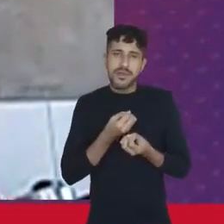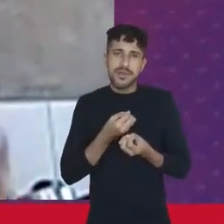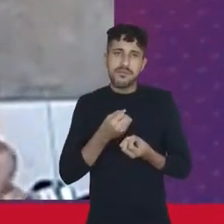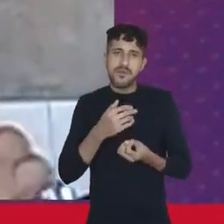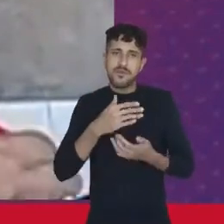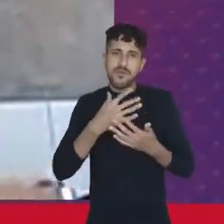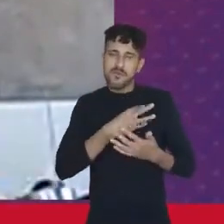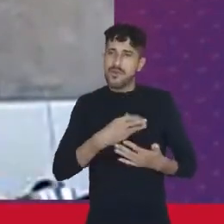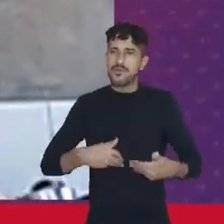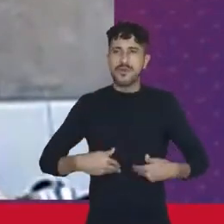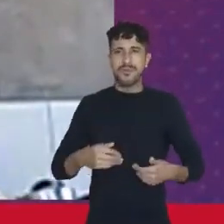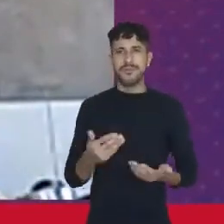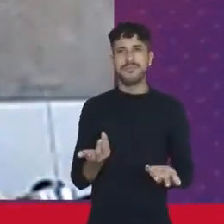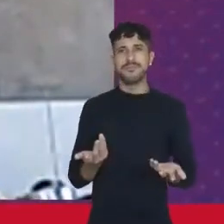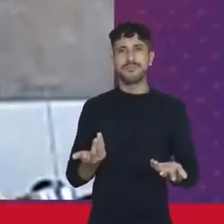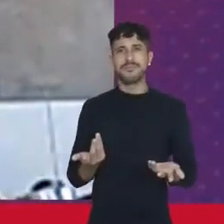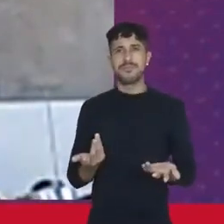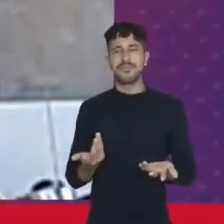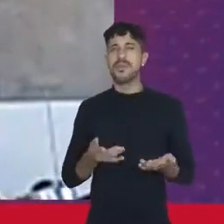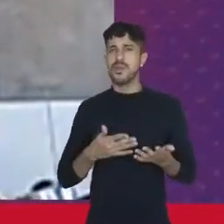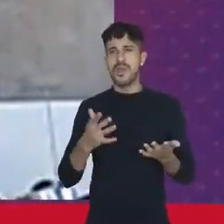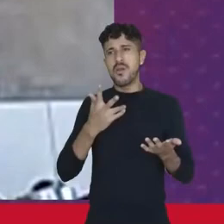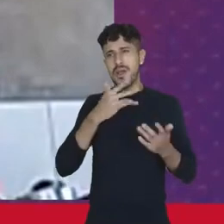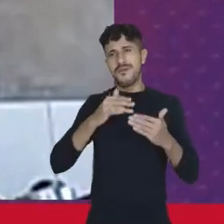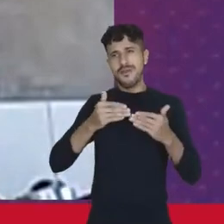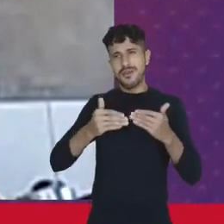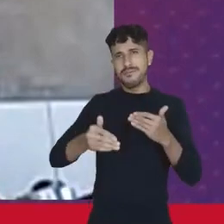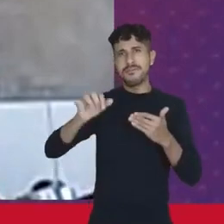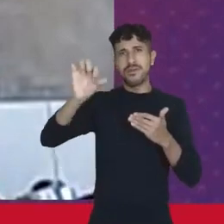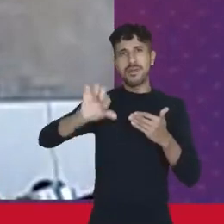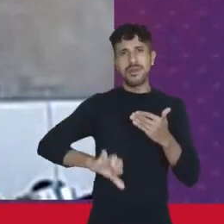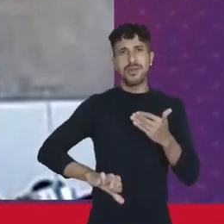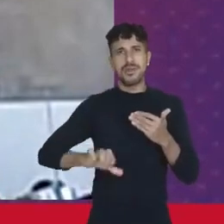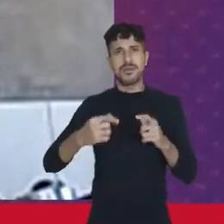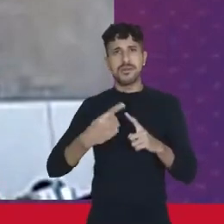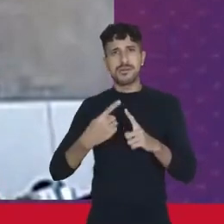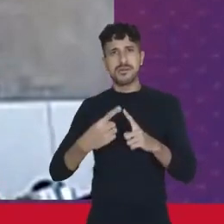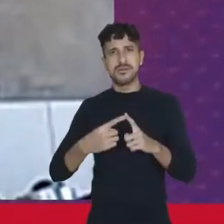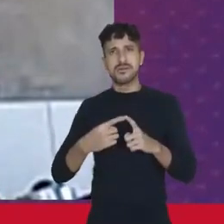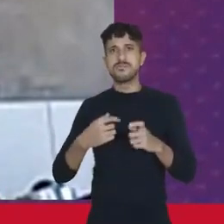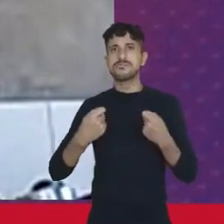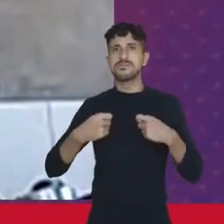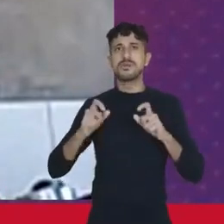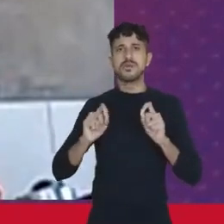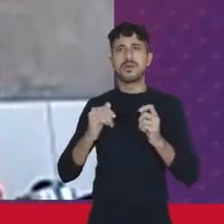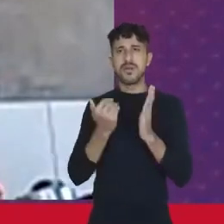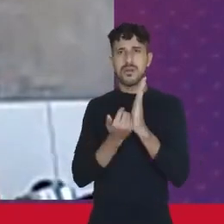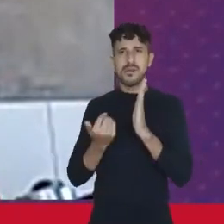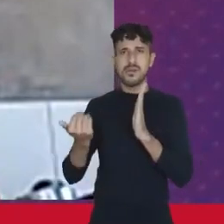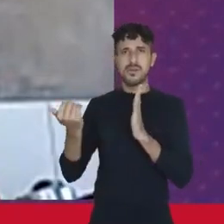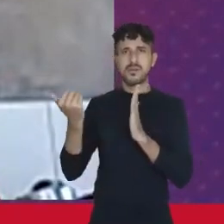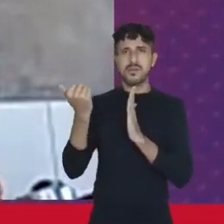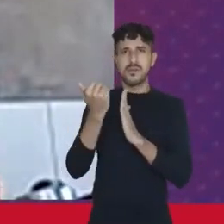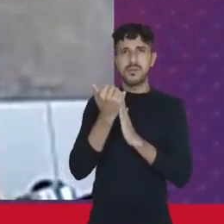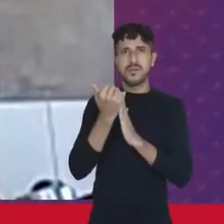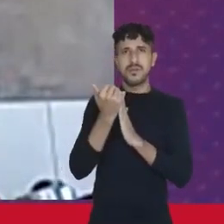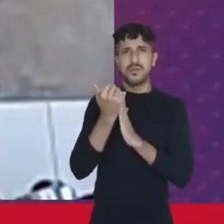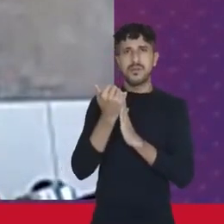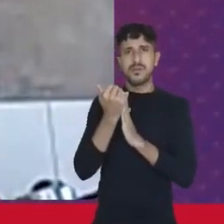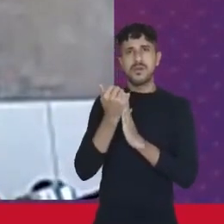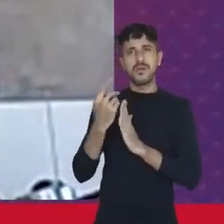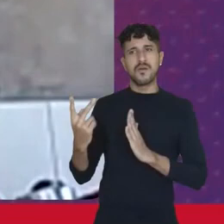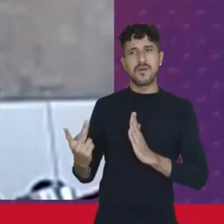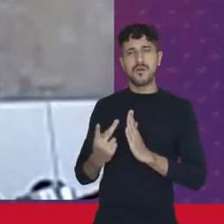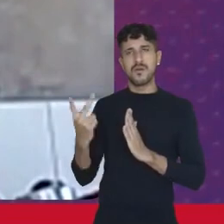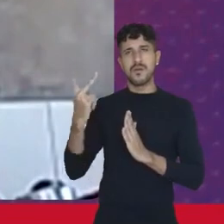vai ficar, acho que pior. Porque eles deveriam, pelo menos, aumentar, né? O valor